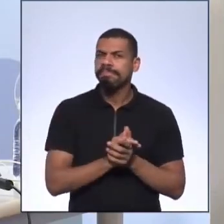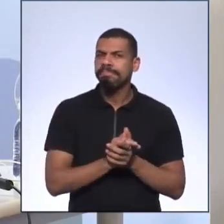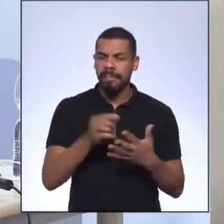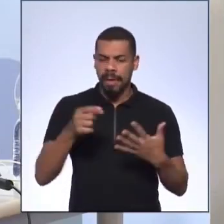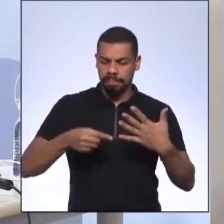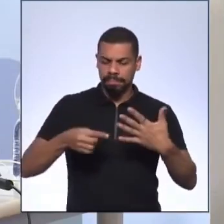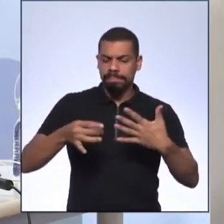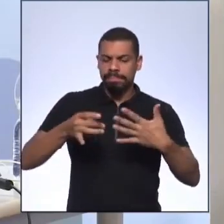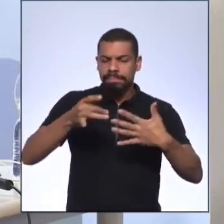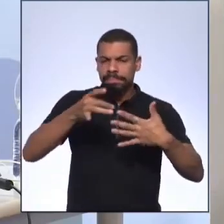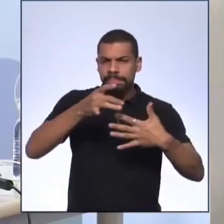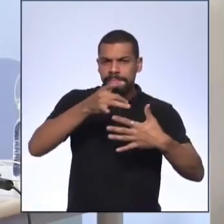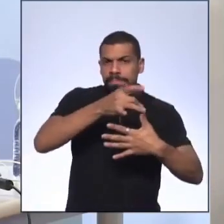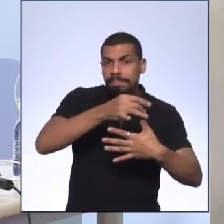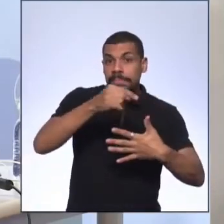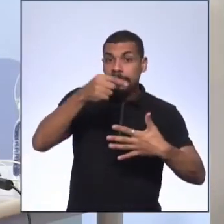que